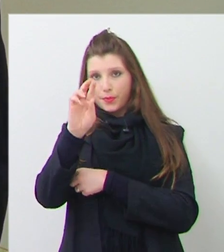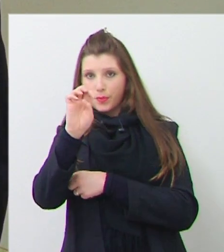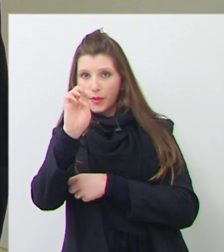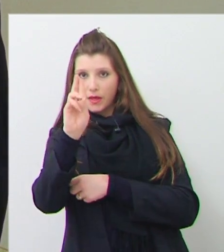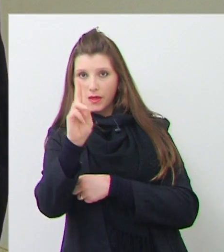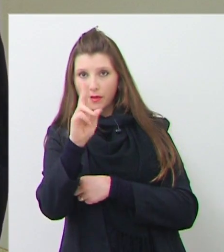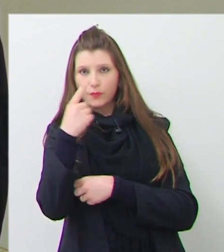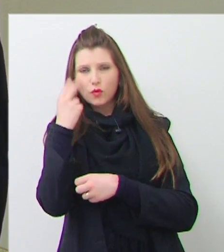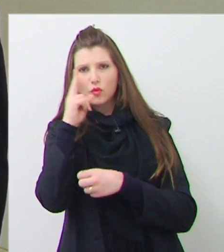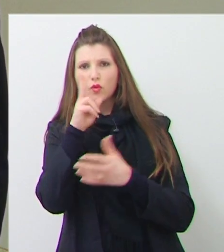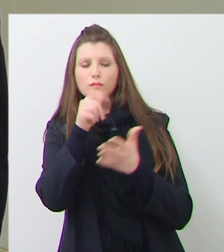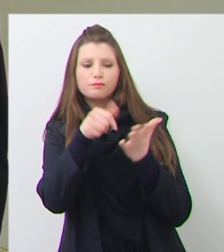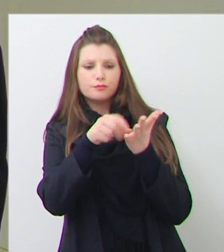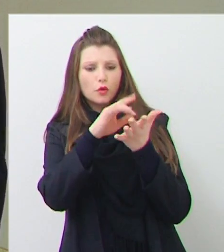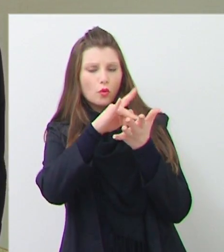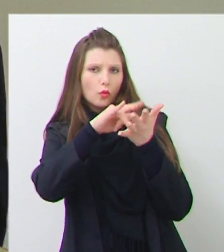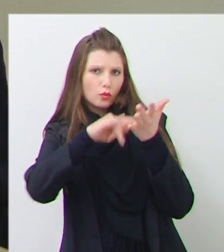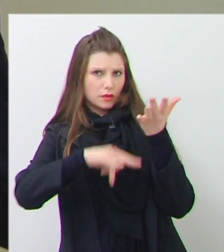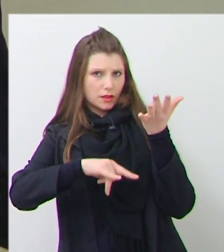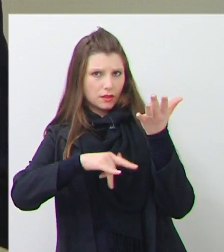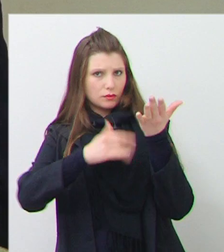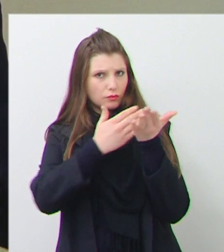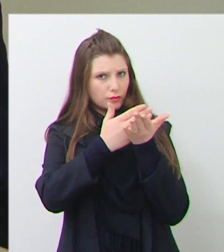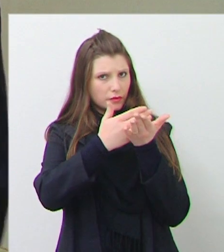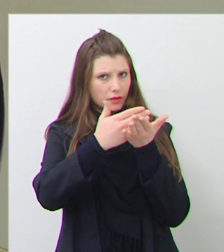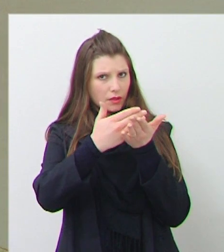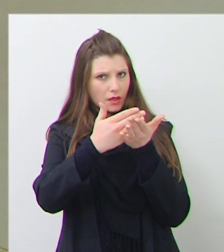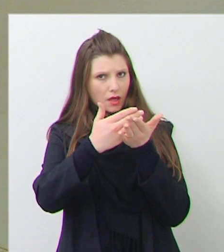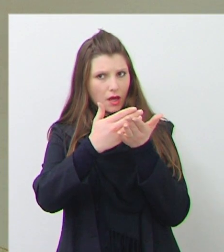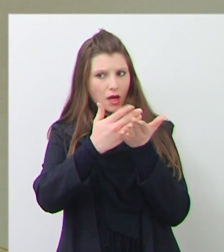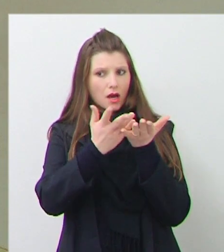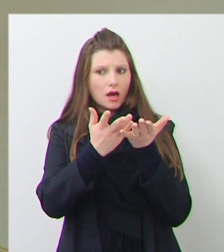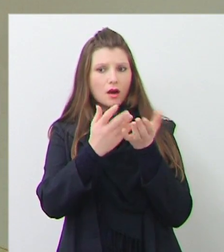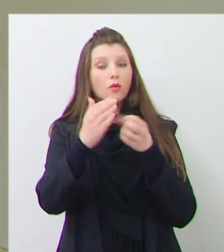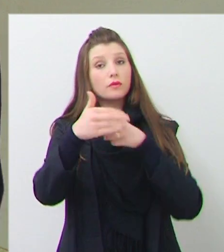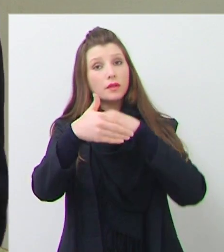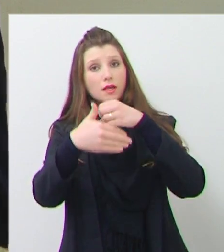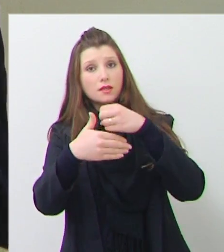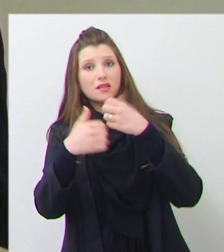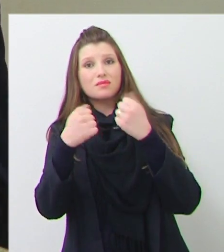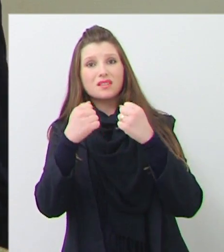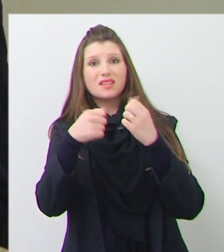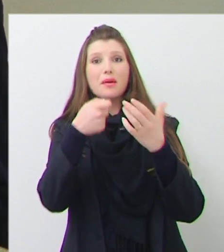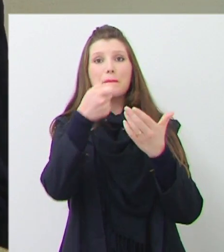contrato inicial, a universidade teria que ter pago até o momento, até hoje,